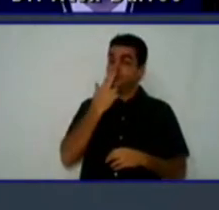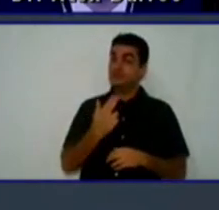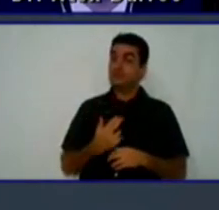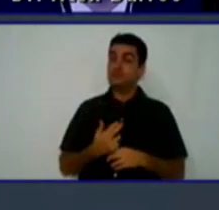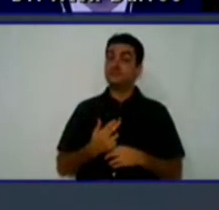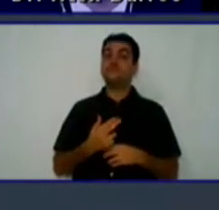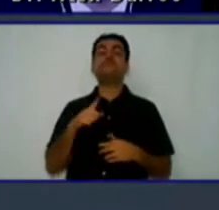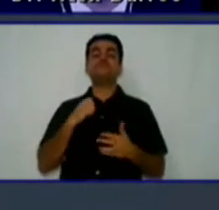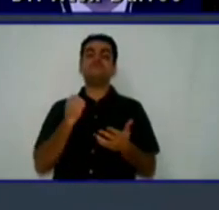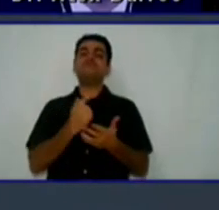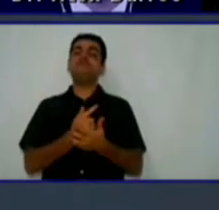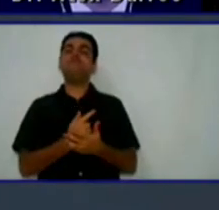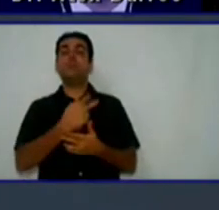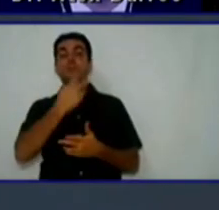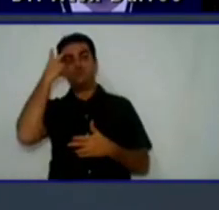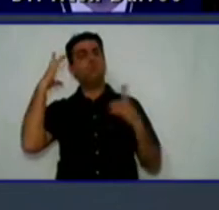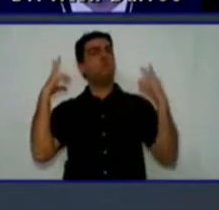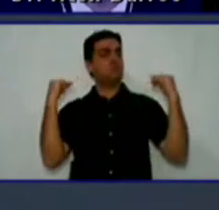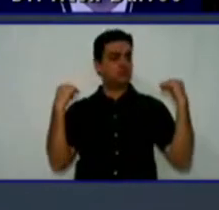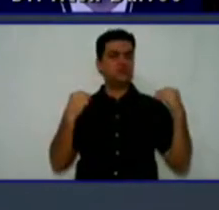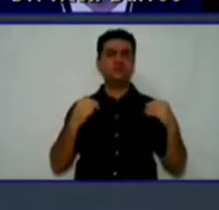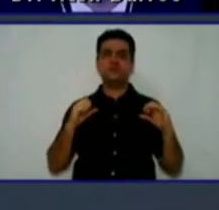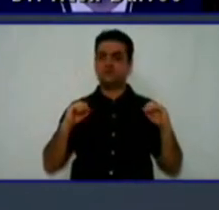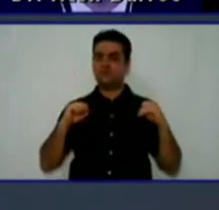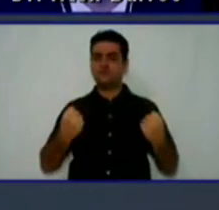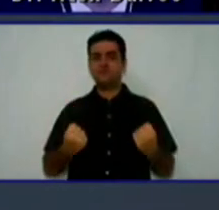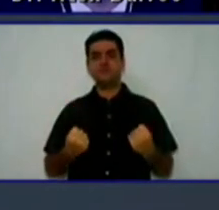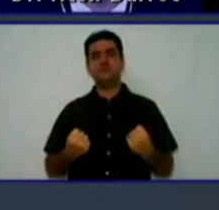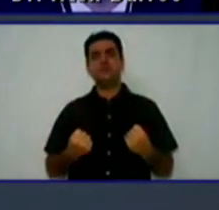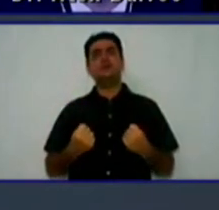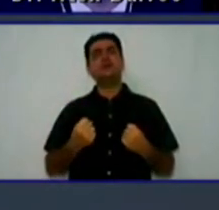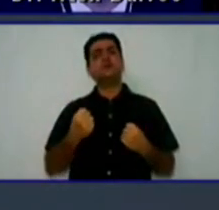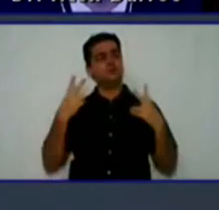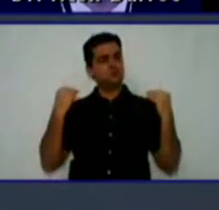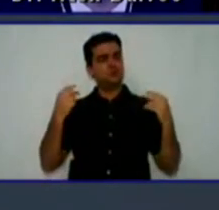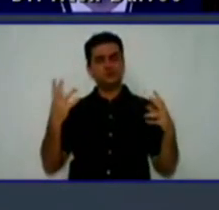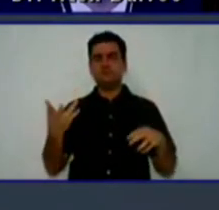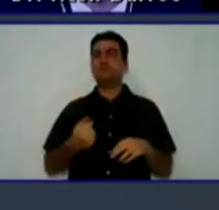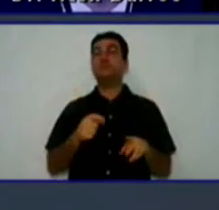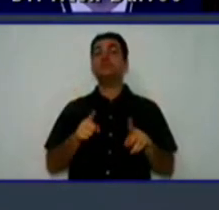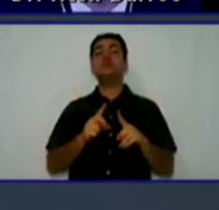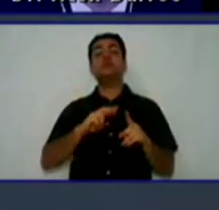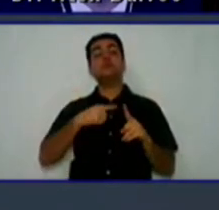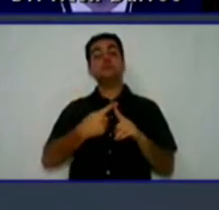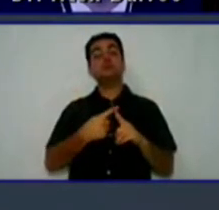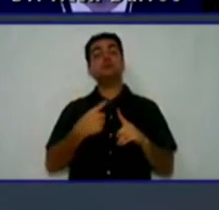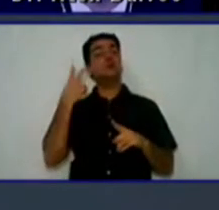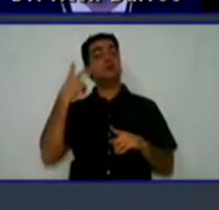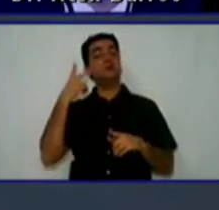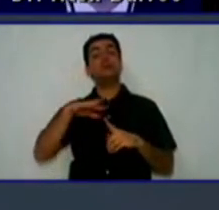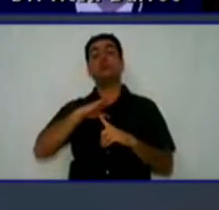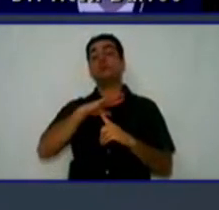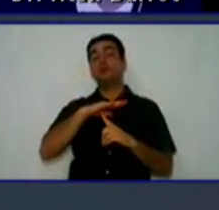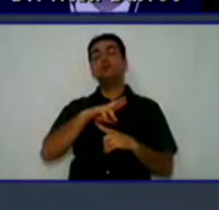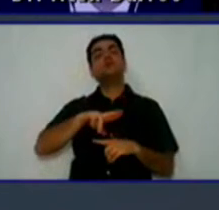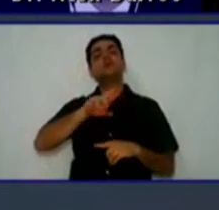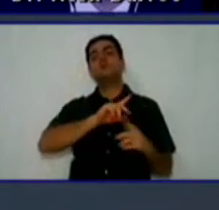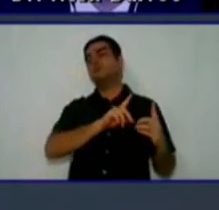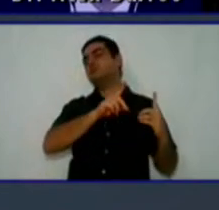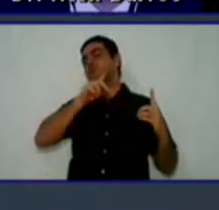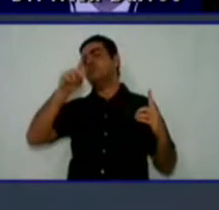inclui pagamento de profissional especializado para a sua condução, adicionado ao desgaste natural do equipamento com a